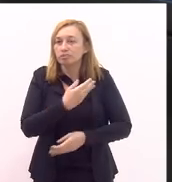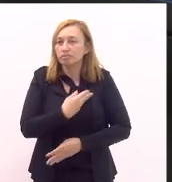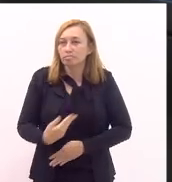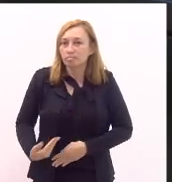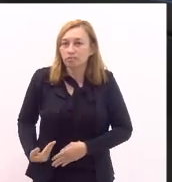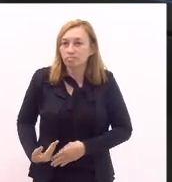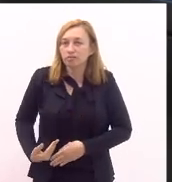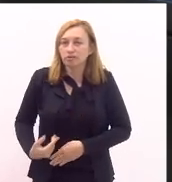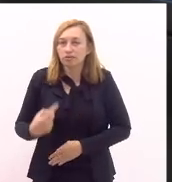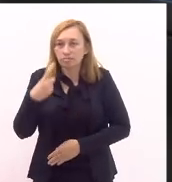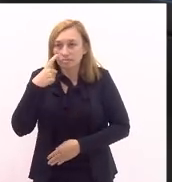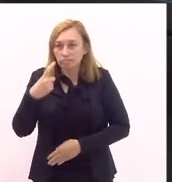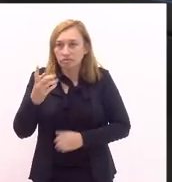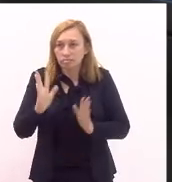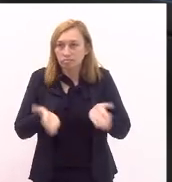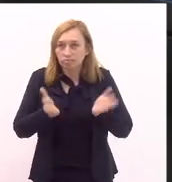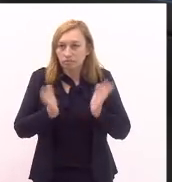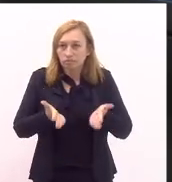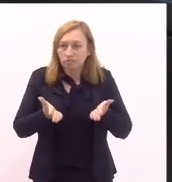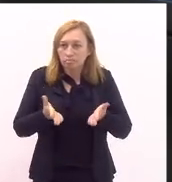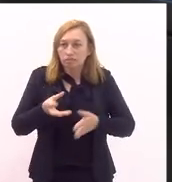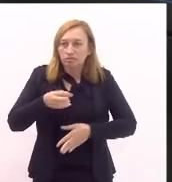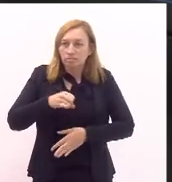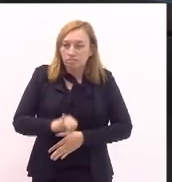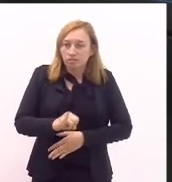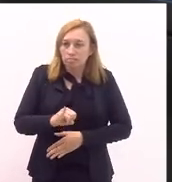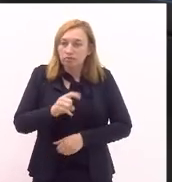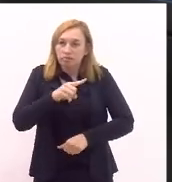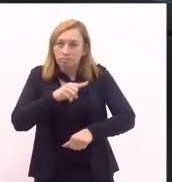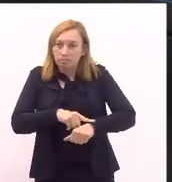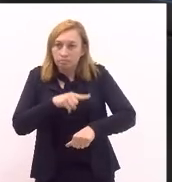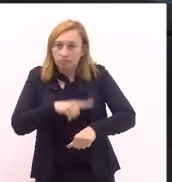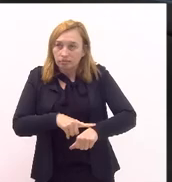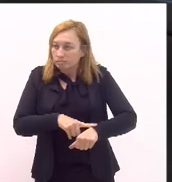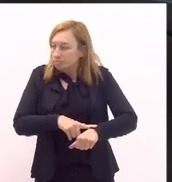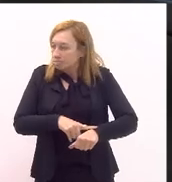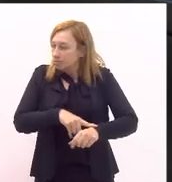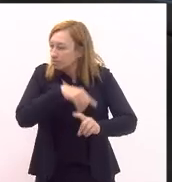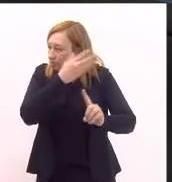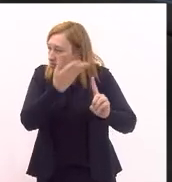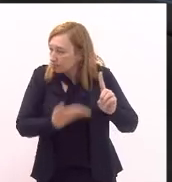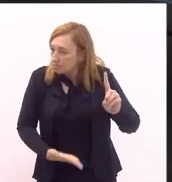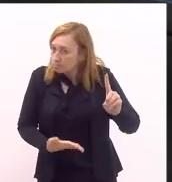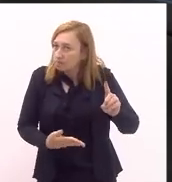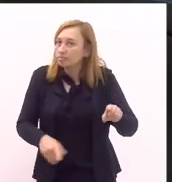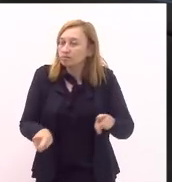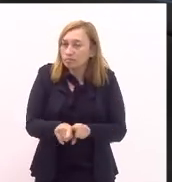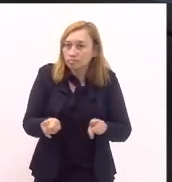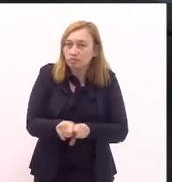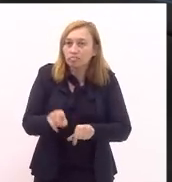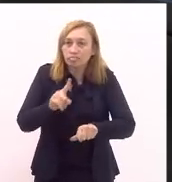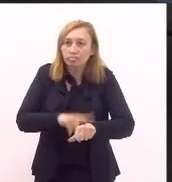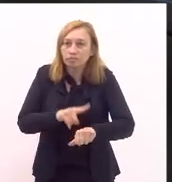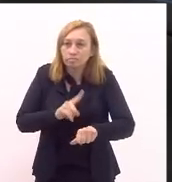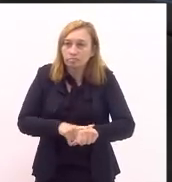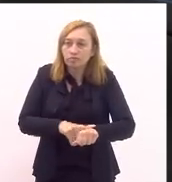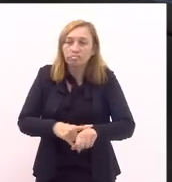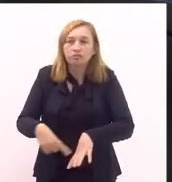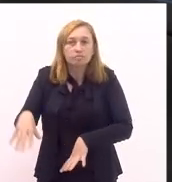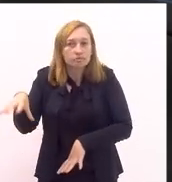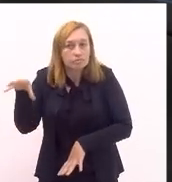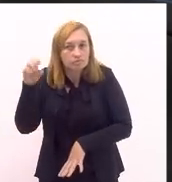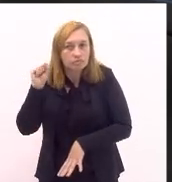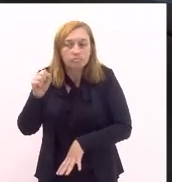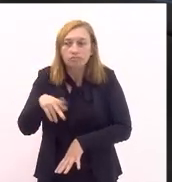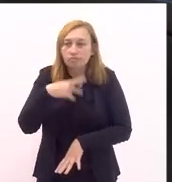governo que a lista A ciência é o momento de me homenagear em também é o momento de me ouvir